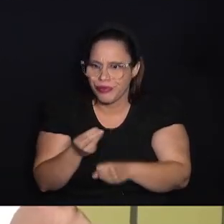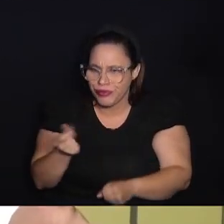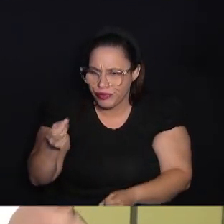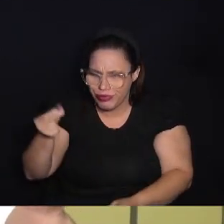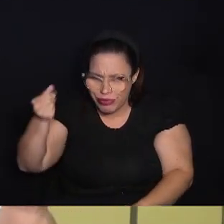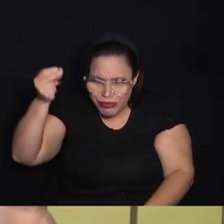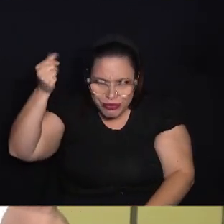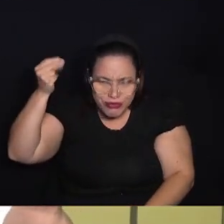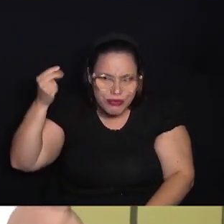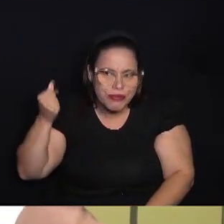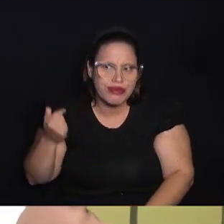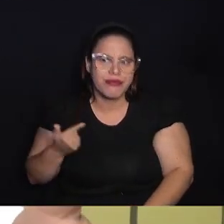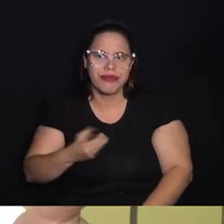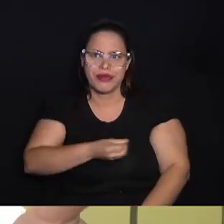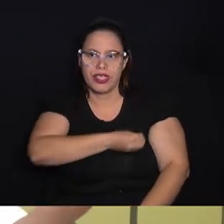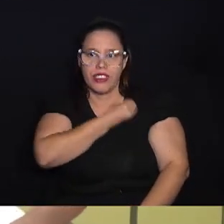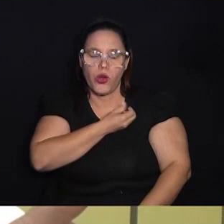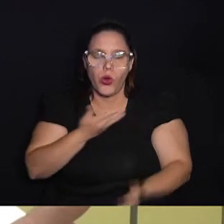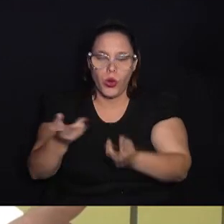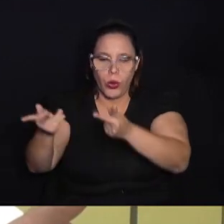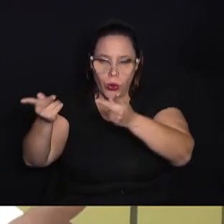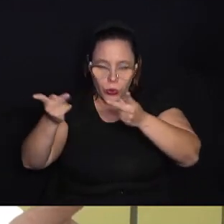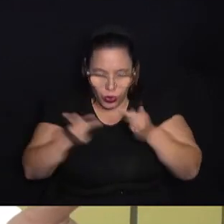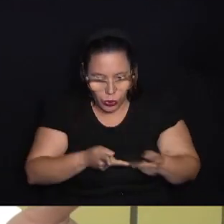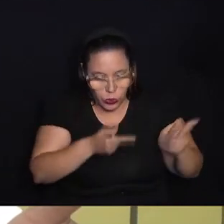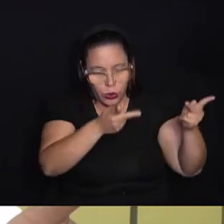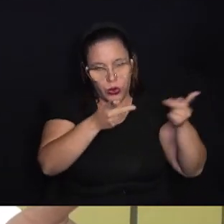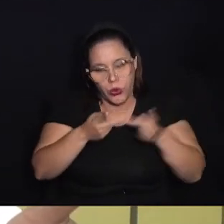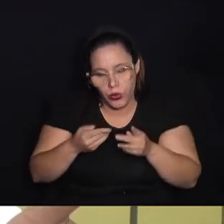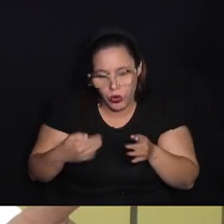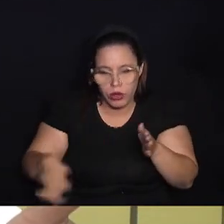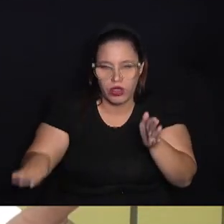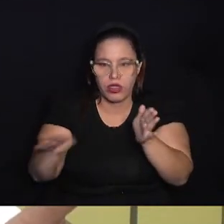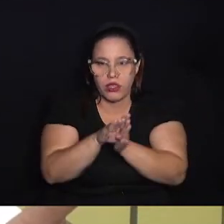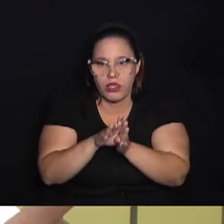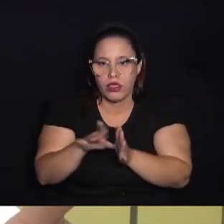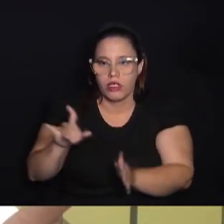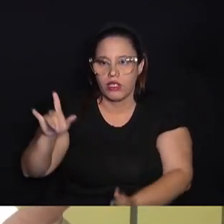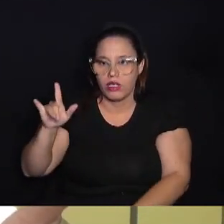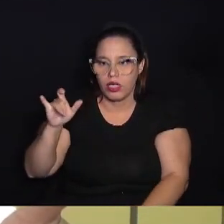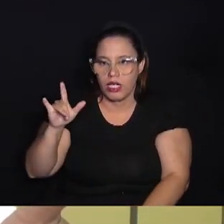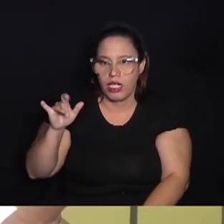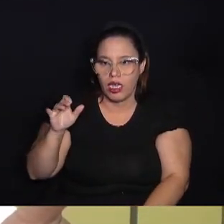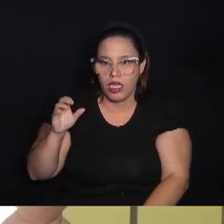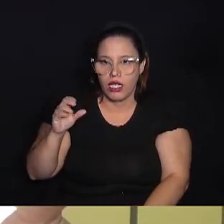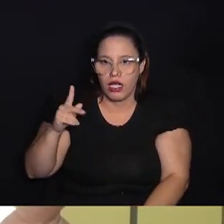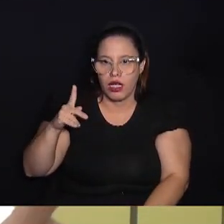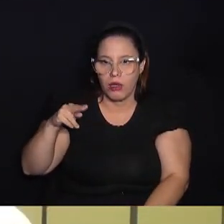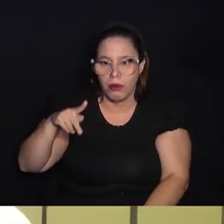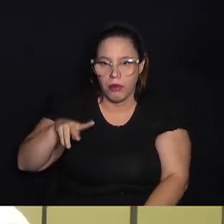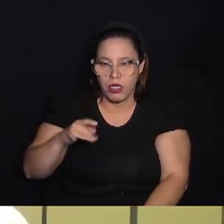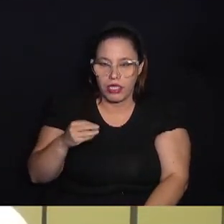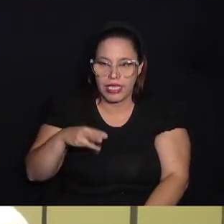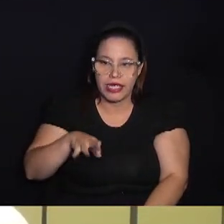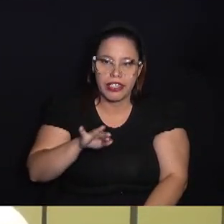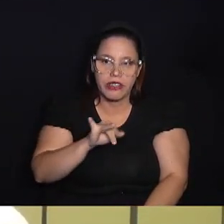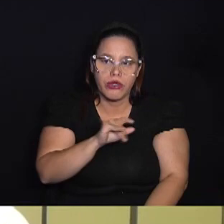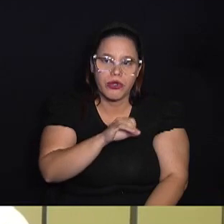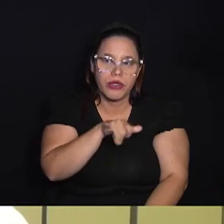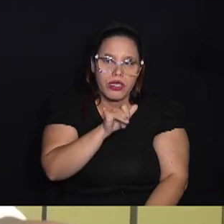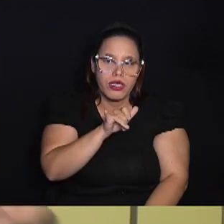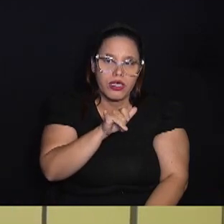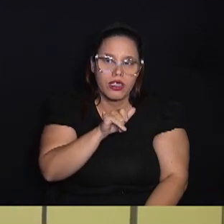contada então a gente convida a todos para poder est indo lá no nosso canal da Camp History também estamos no portf onde vai estar contando